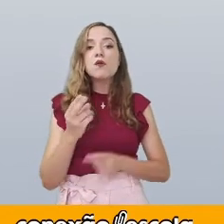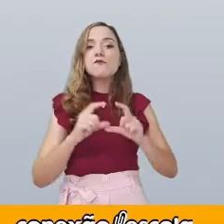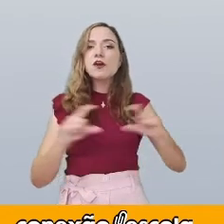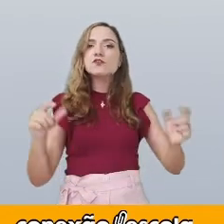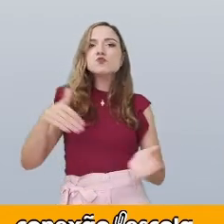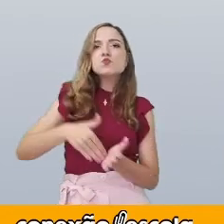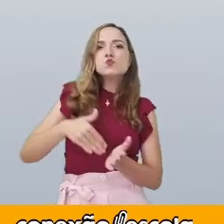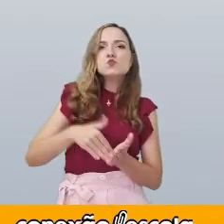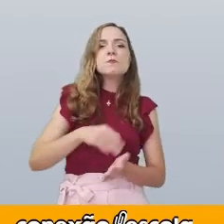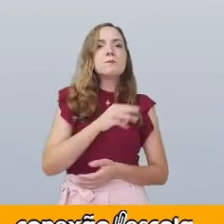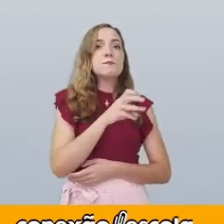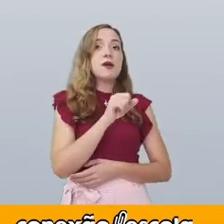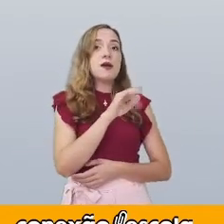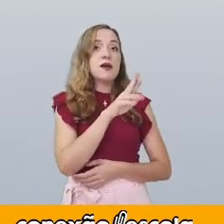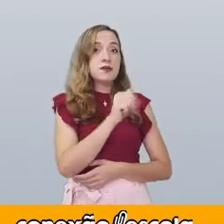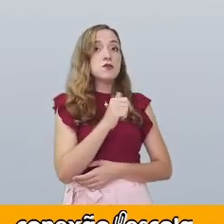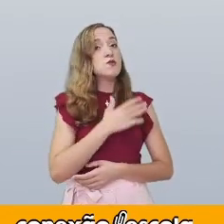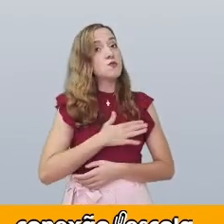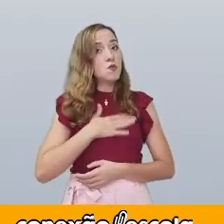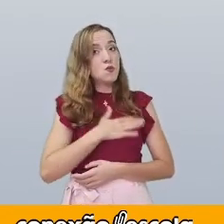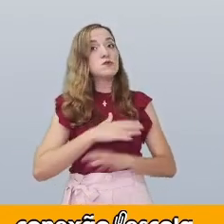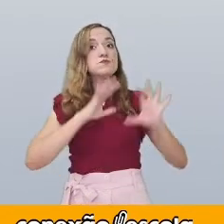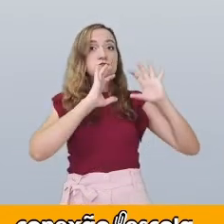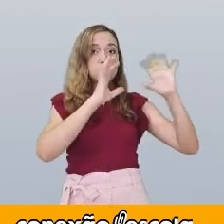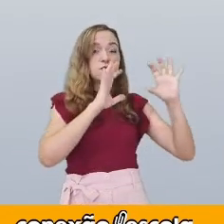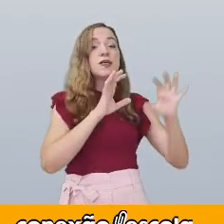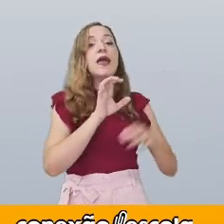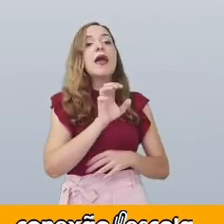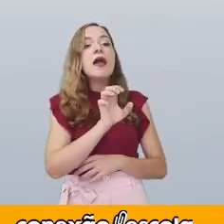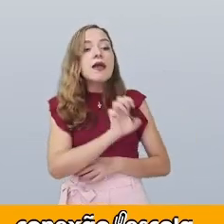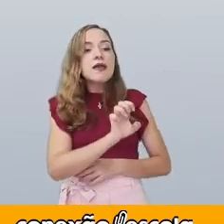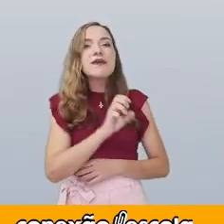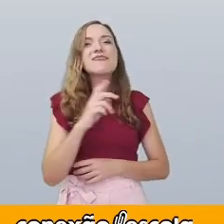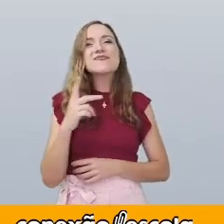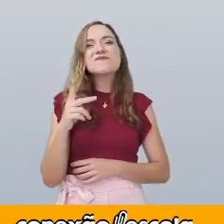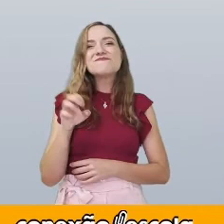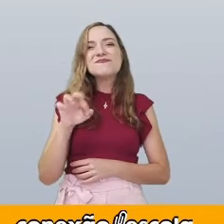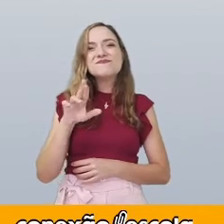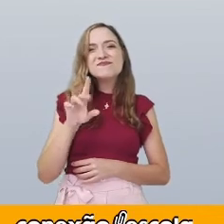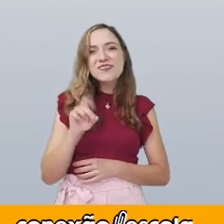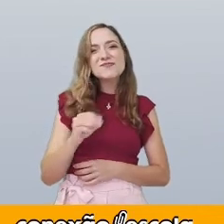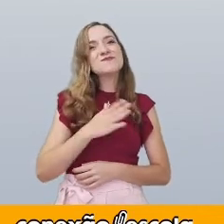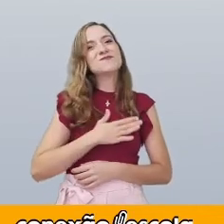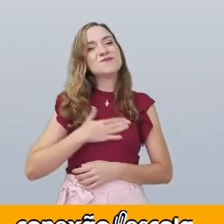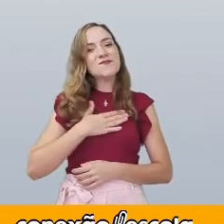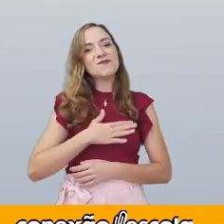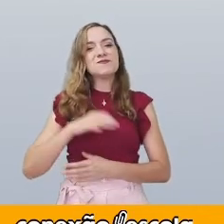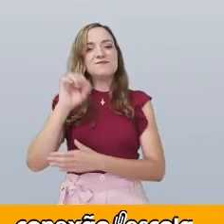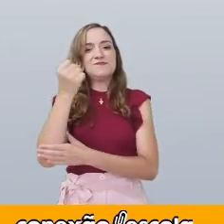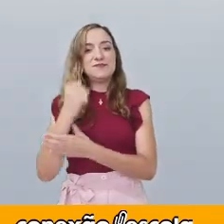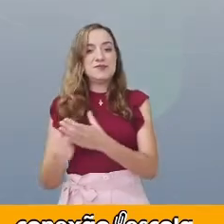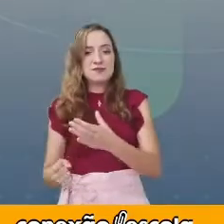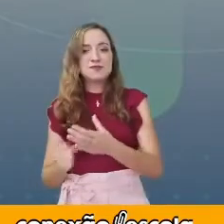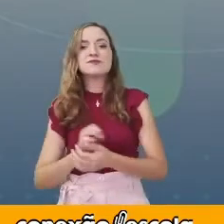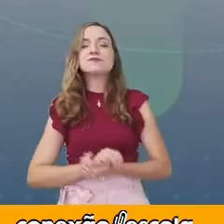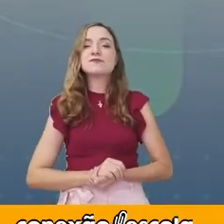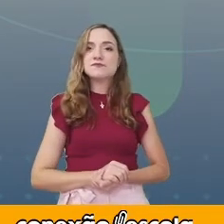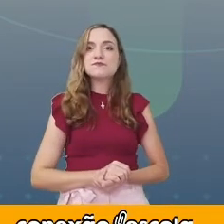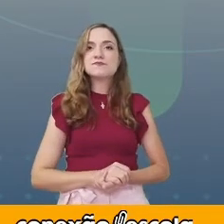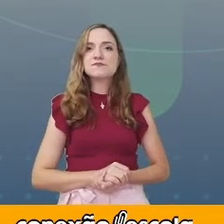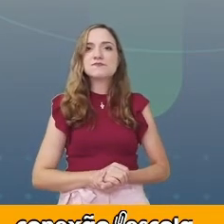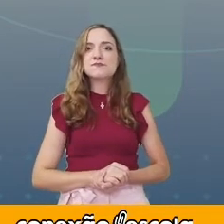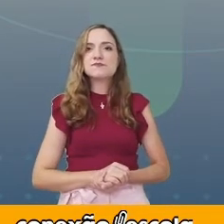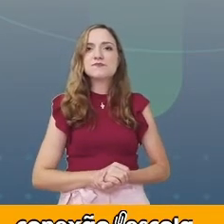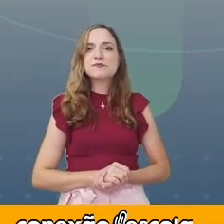de vôlei e Pedro gosta de basquete. Vocês viram que com